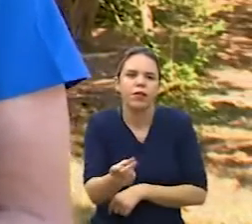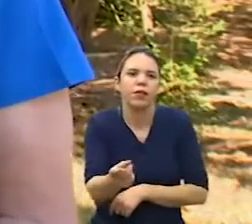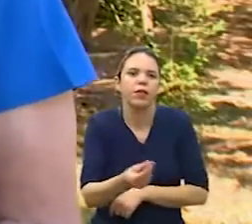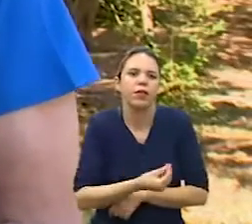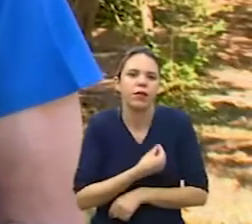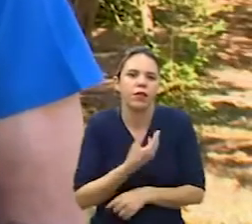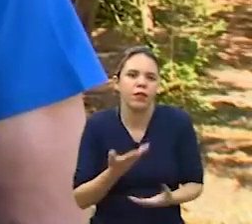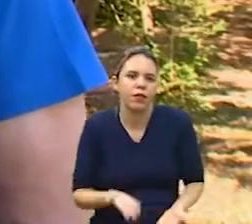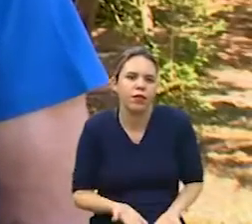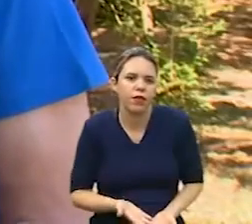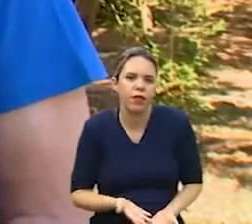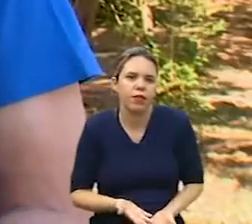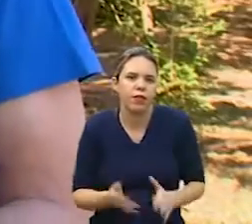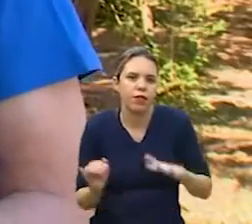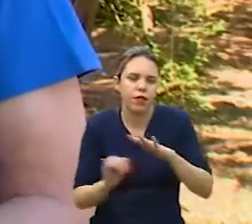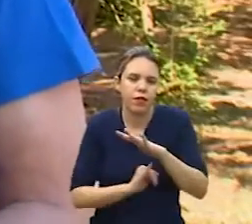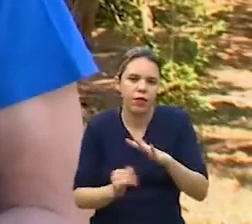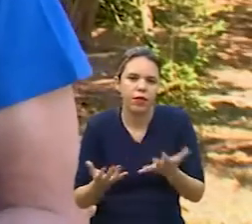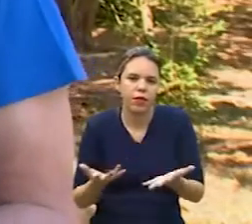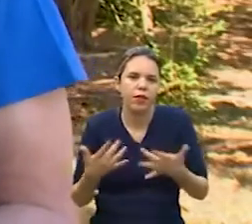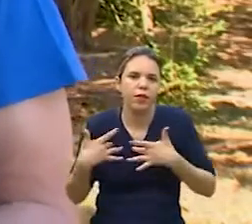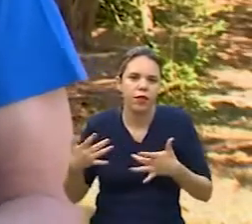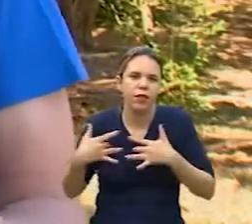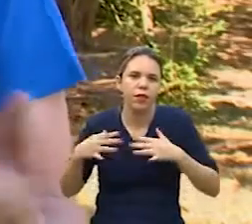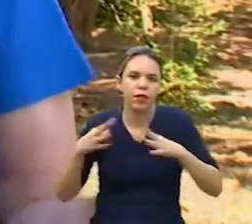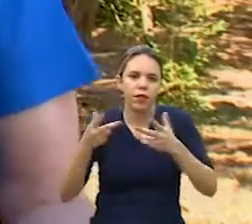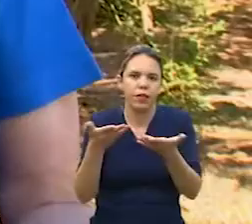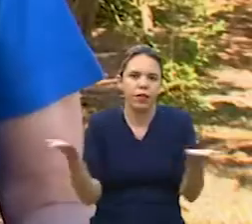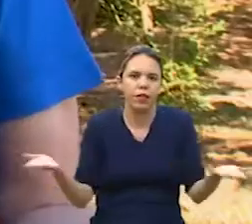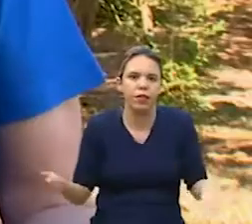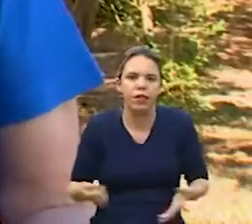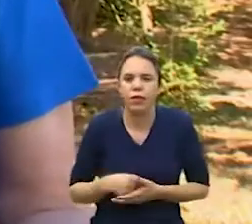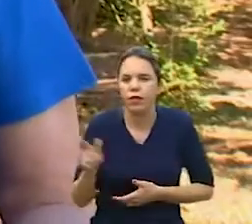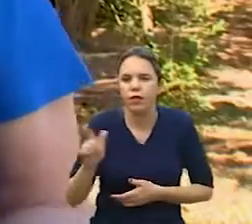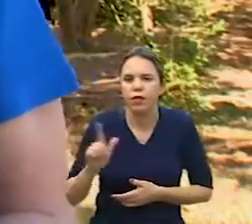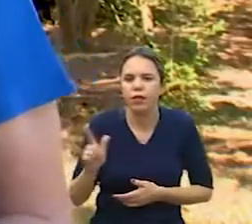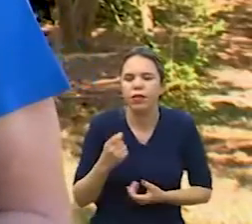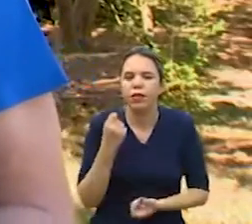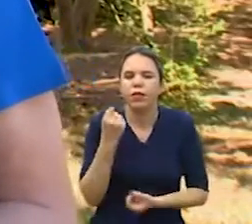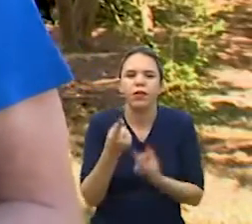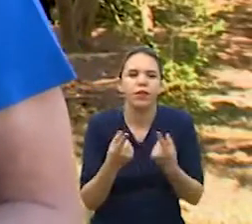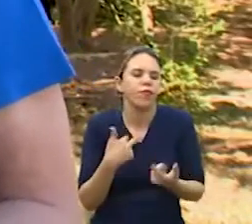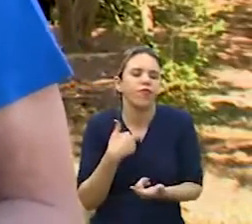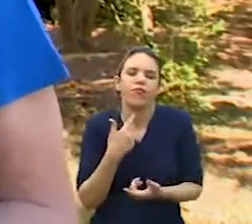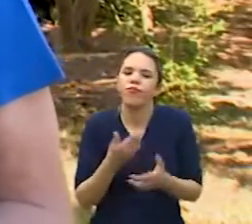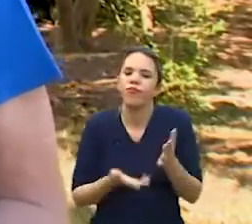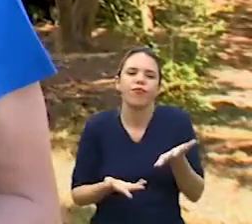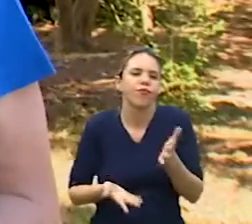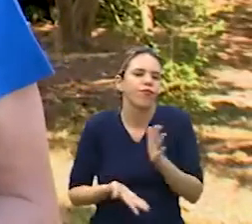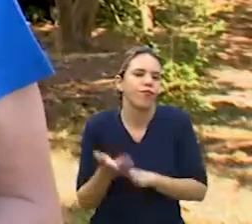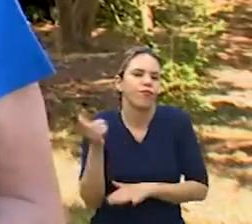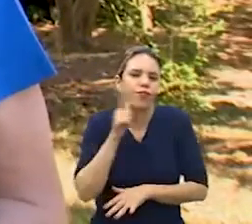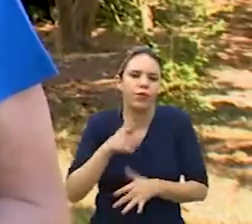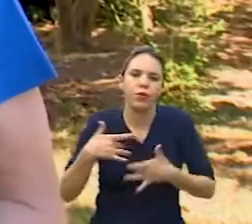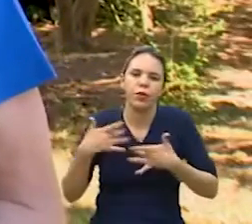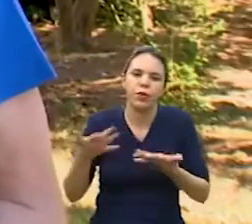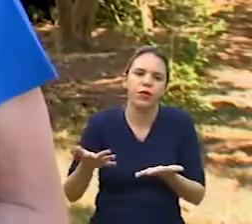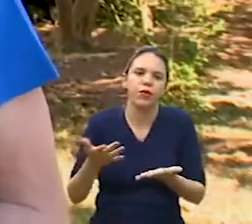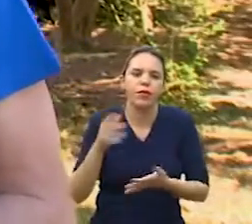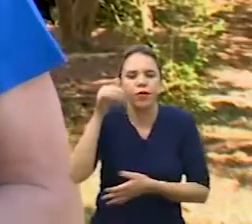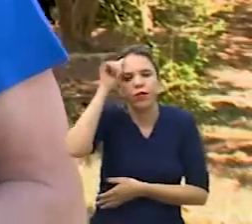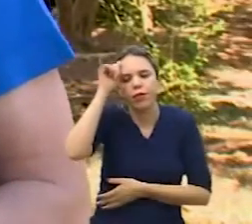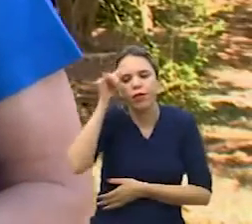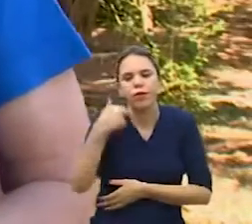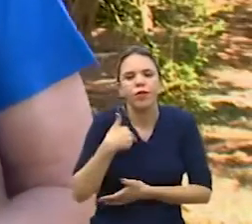o animal para o resto da vida. Como entidade, a gente quer doar todos eles, claro. Mas tem alguns que não tem como serem doados,